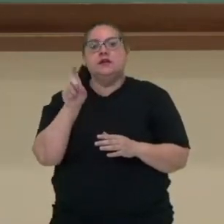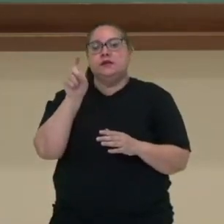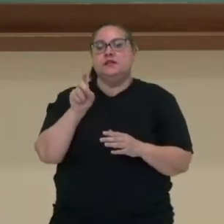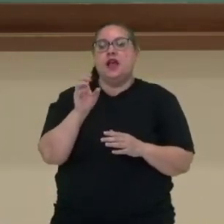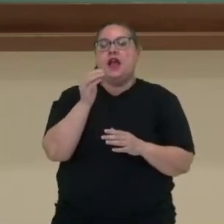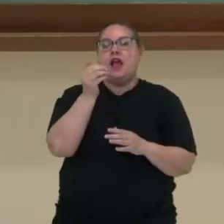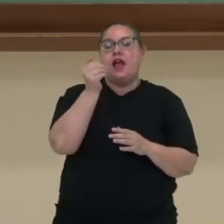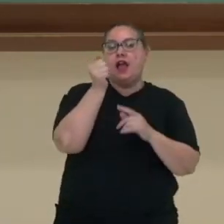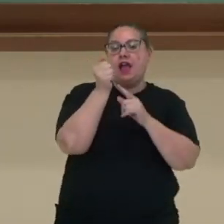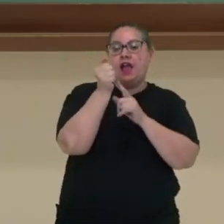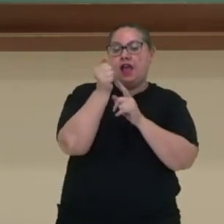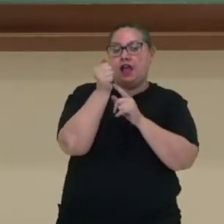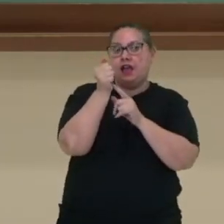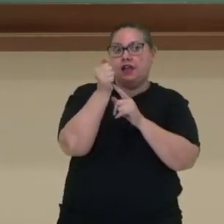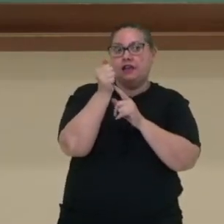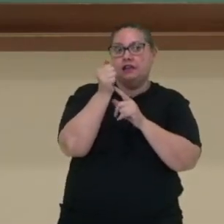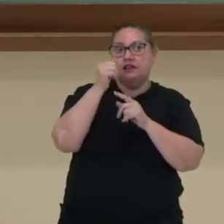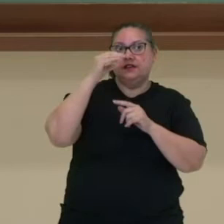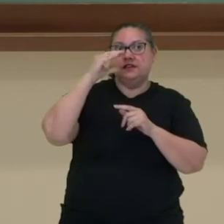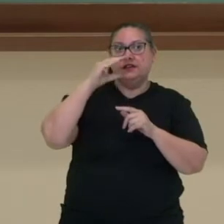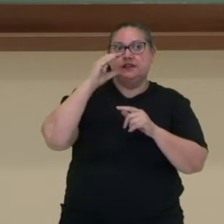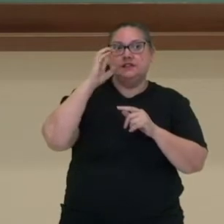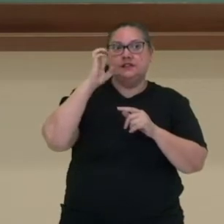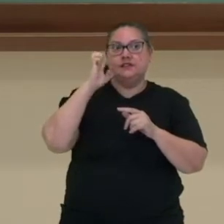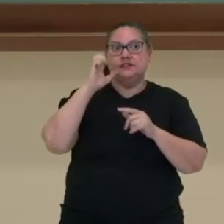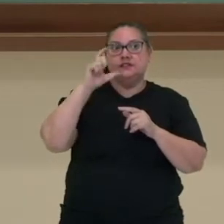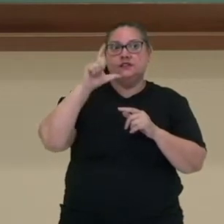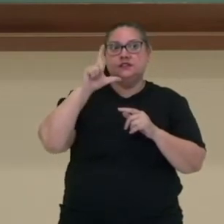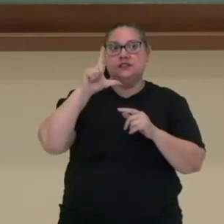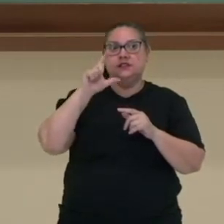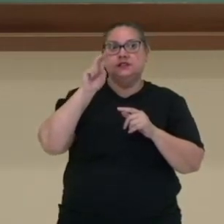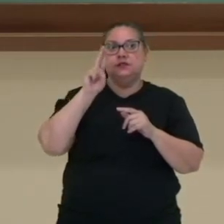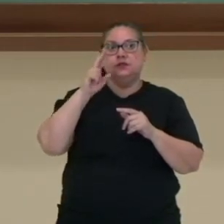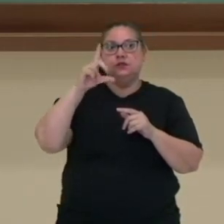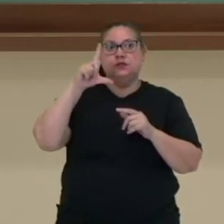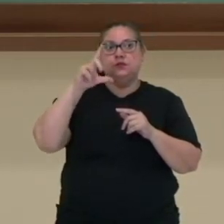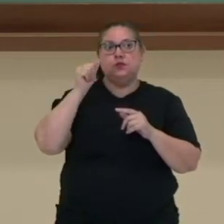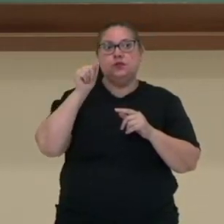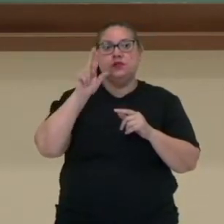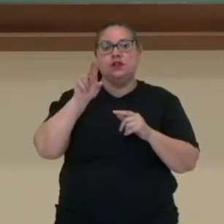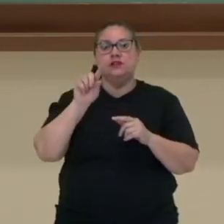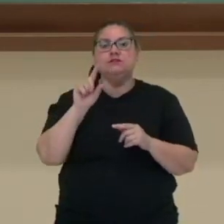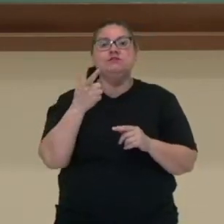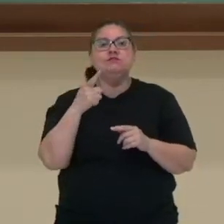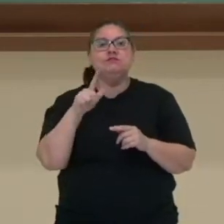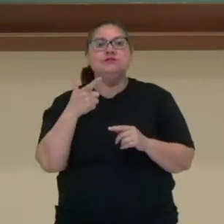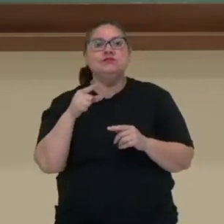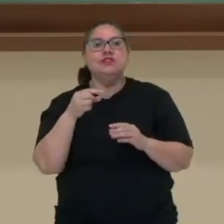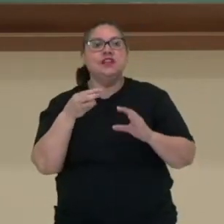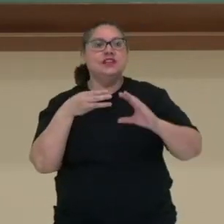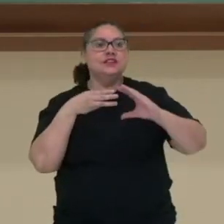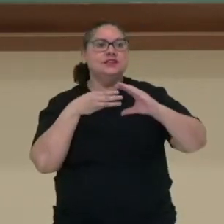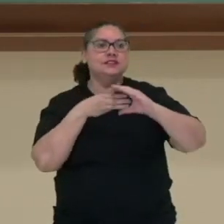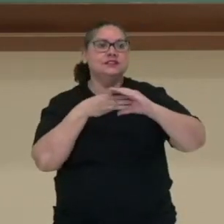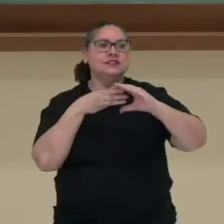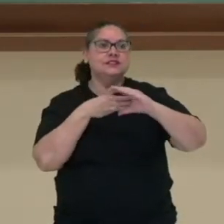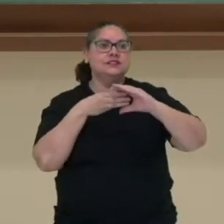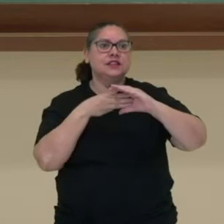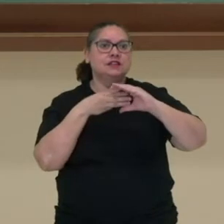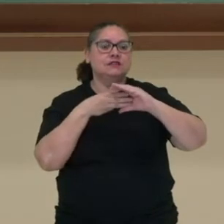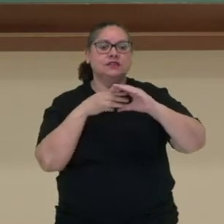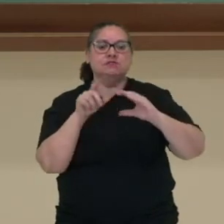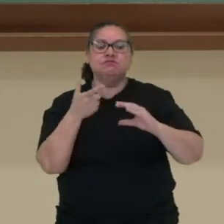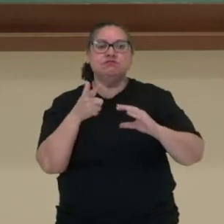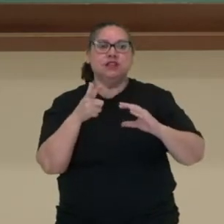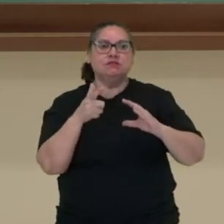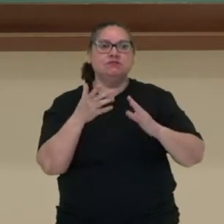ser acelular, quer dizer que ele não possui células. Ele não tem